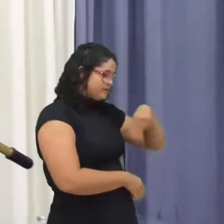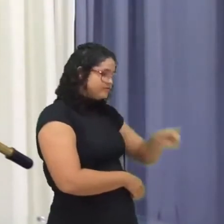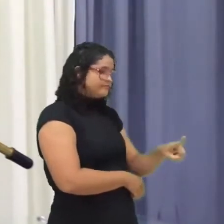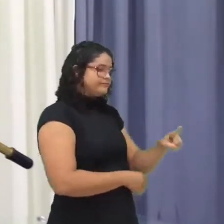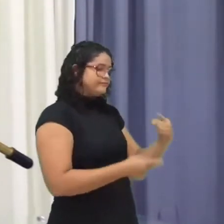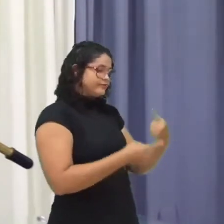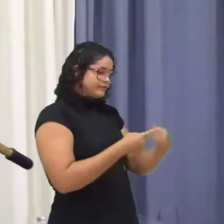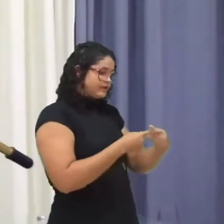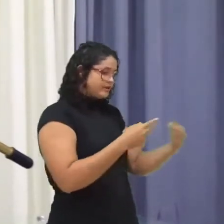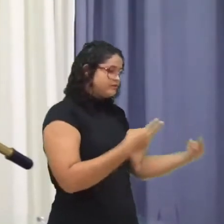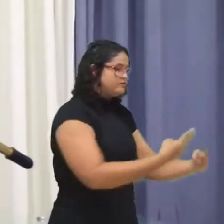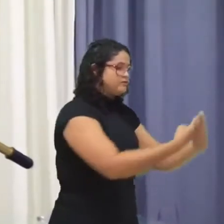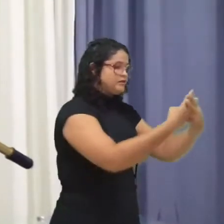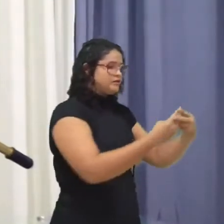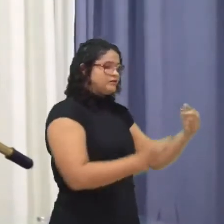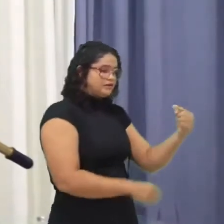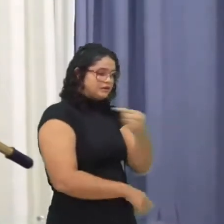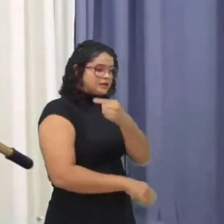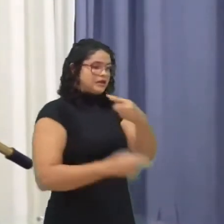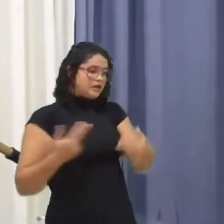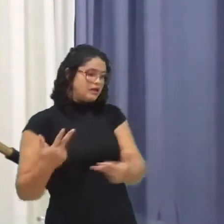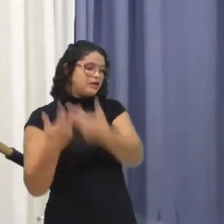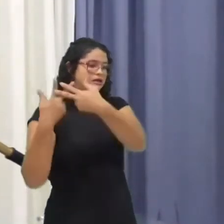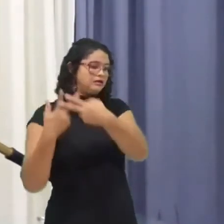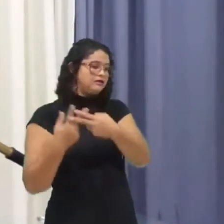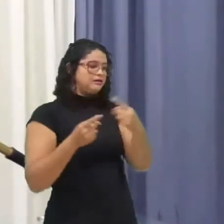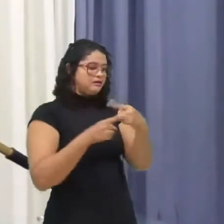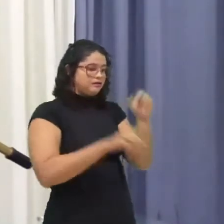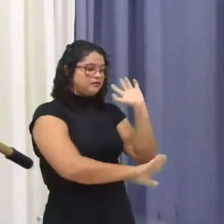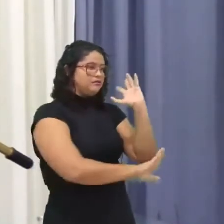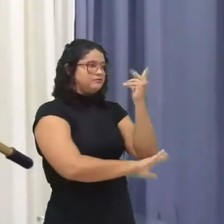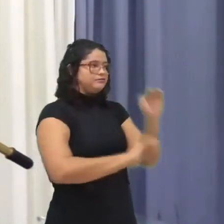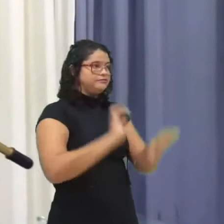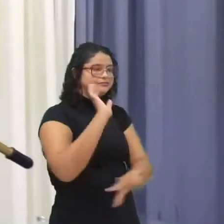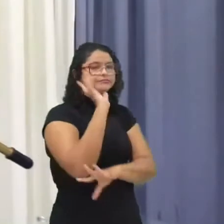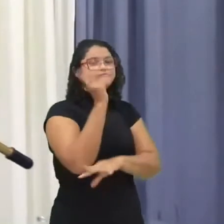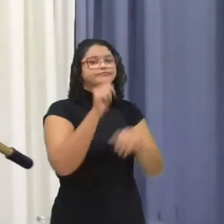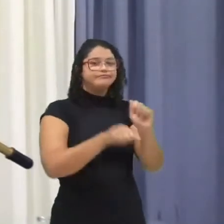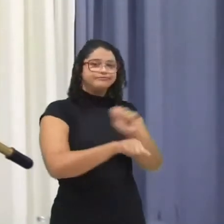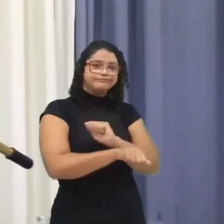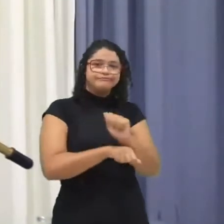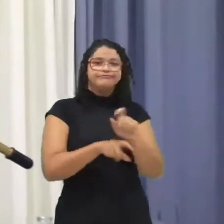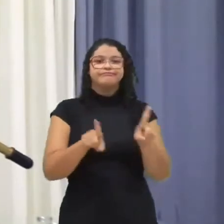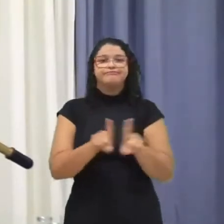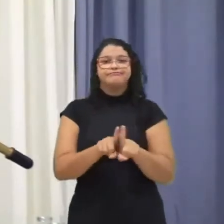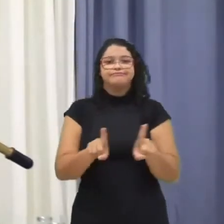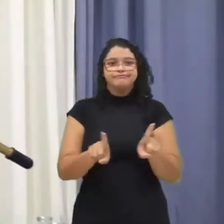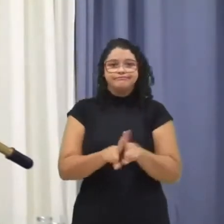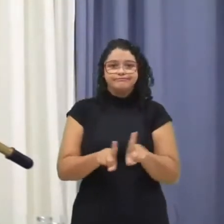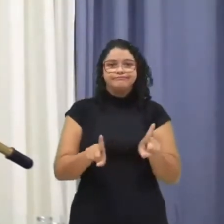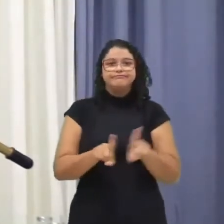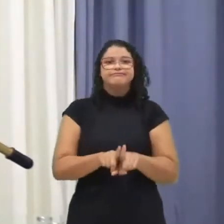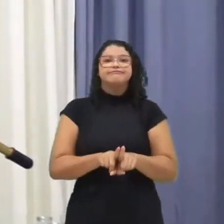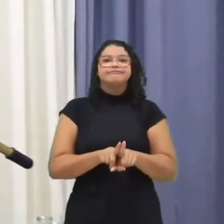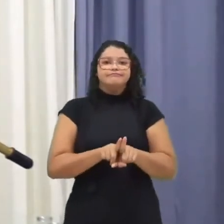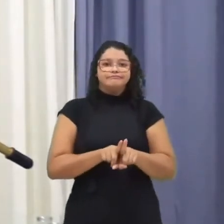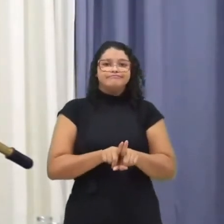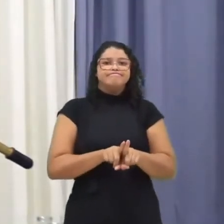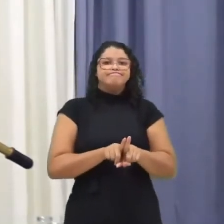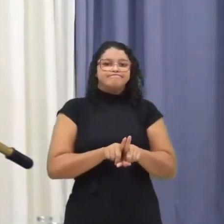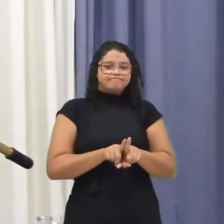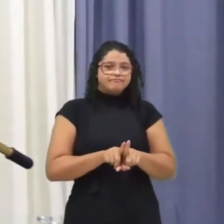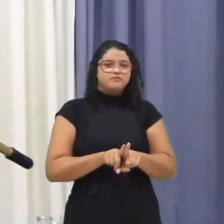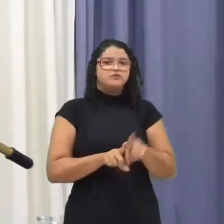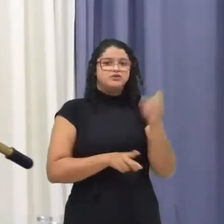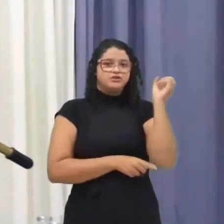lá. Os que estavam no paraíso ou seio de Abraão também estavam na condição de